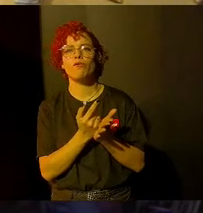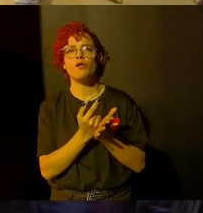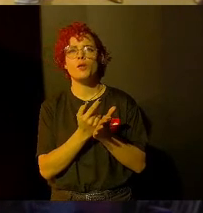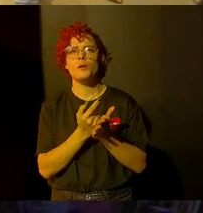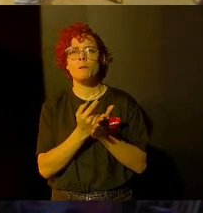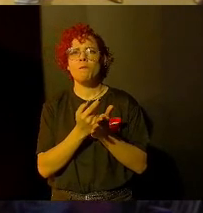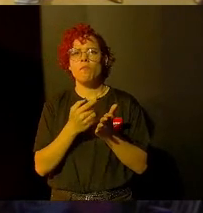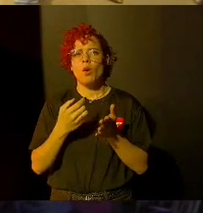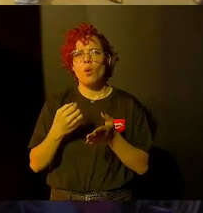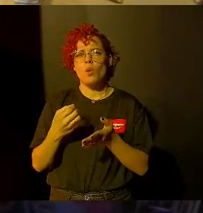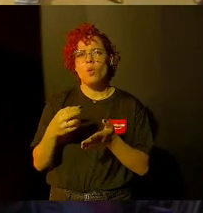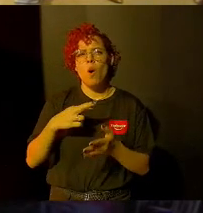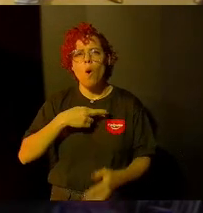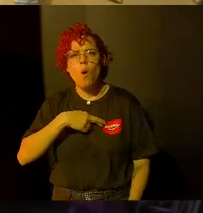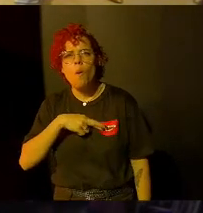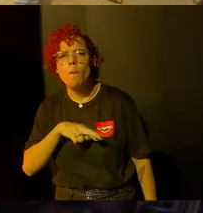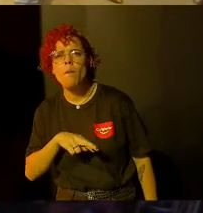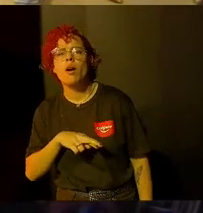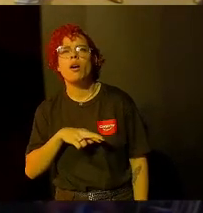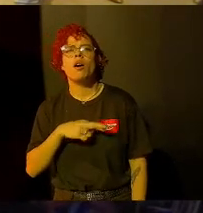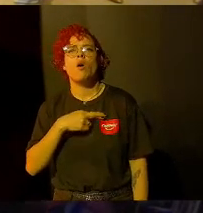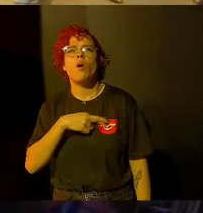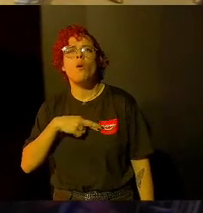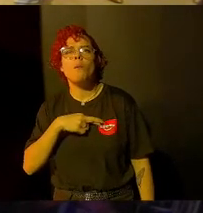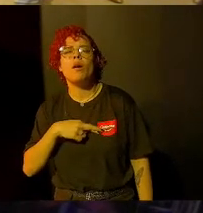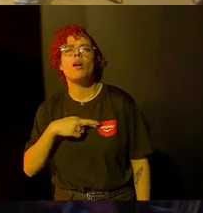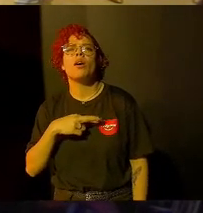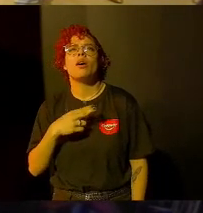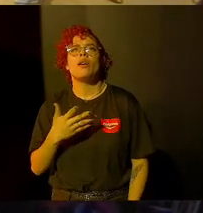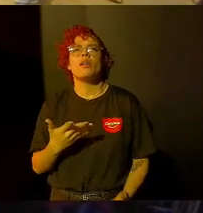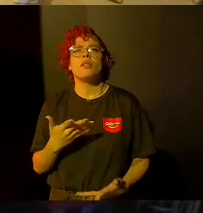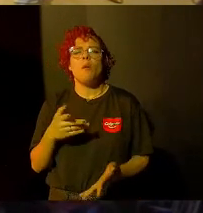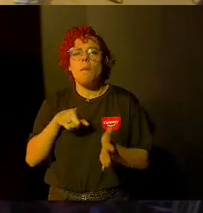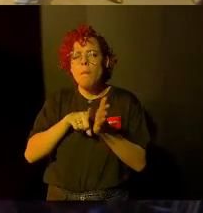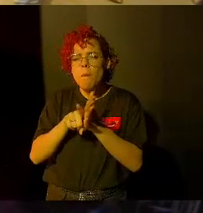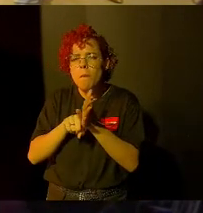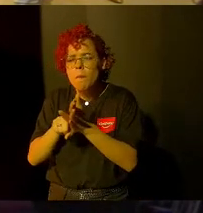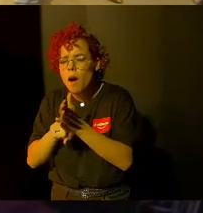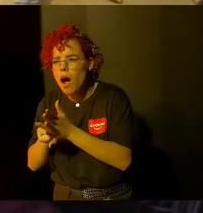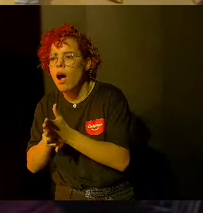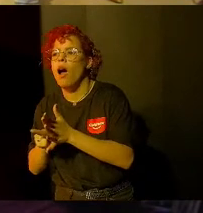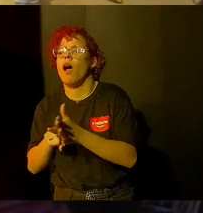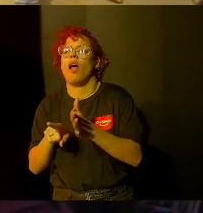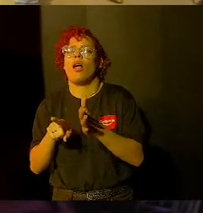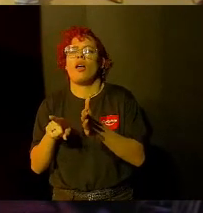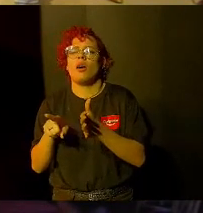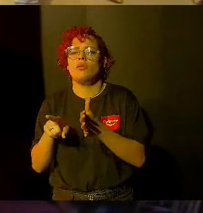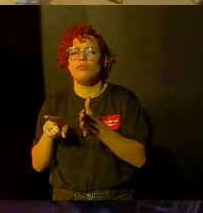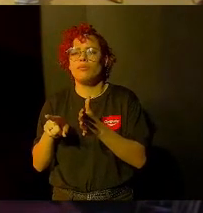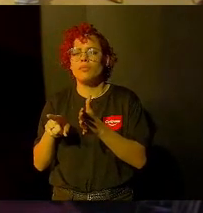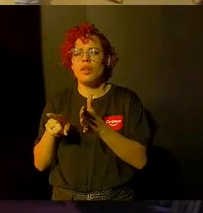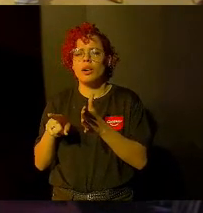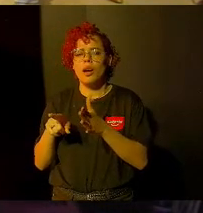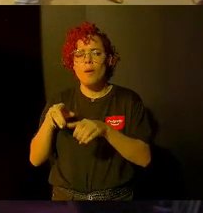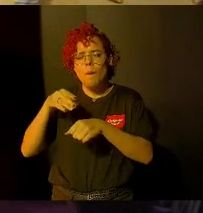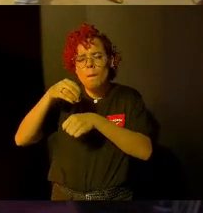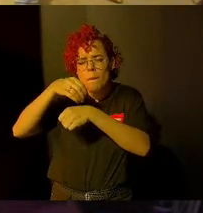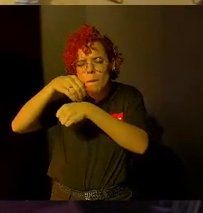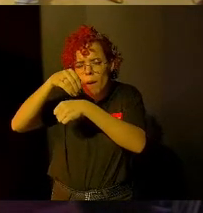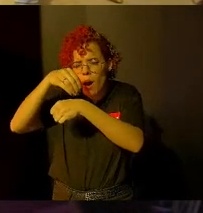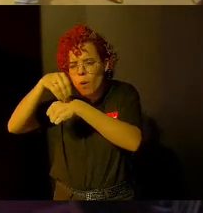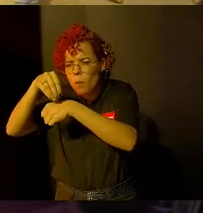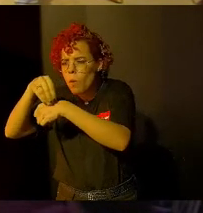um romance uma investigação e um trabalho bem mesmo Arqueológico como disse